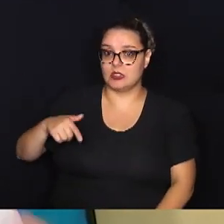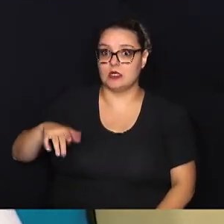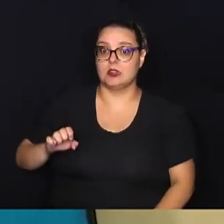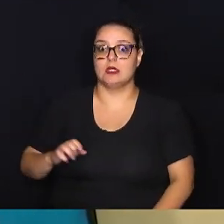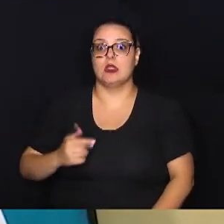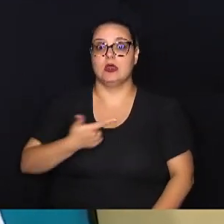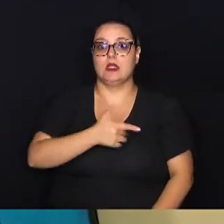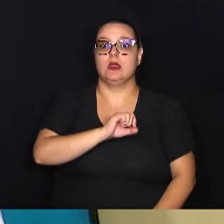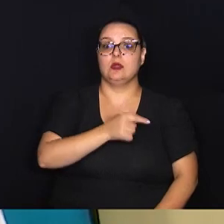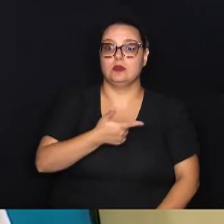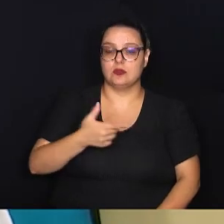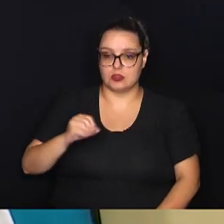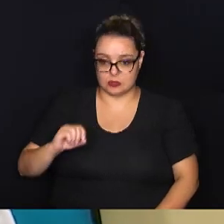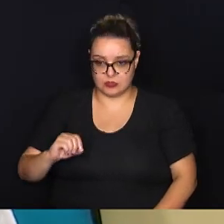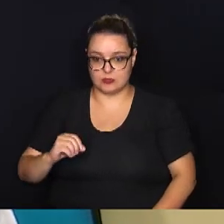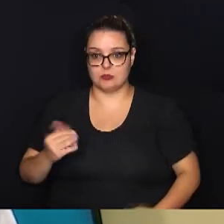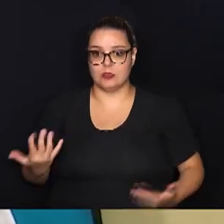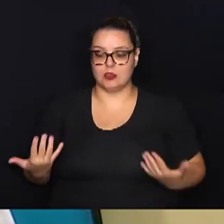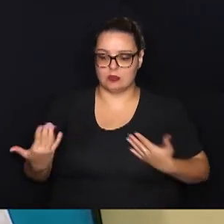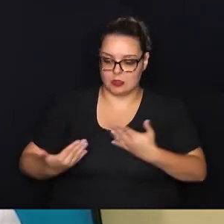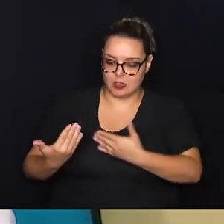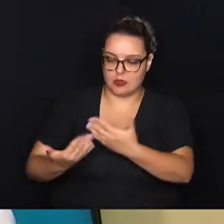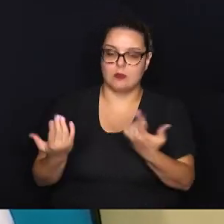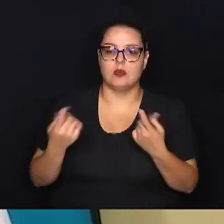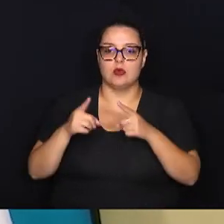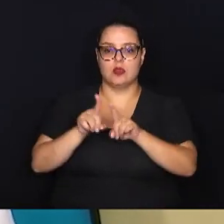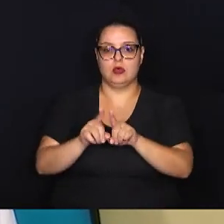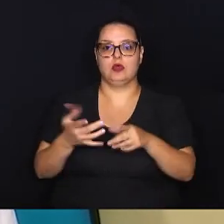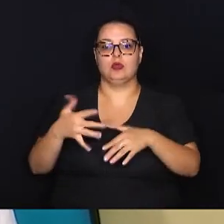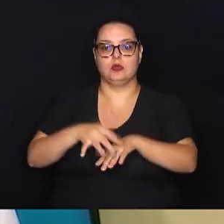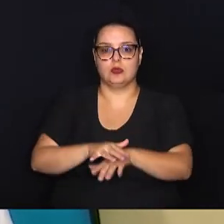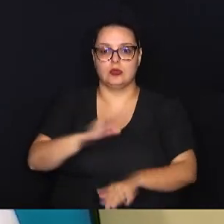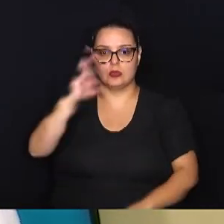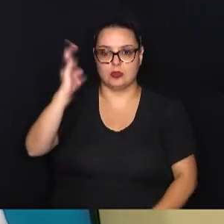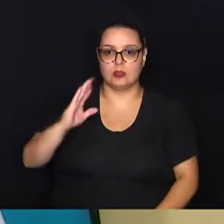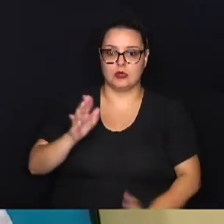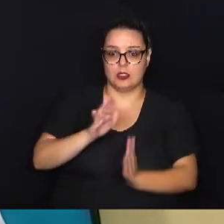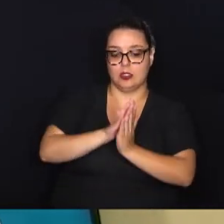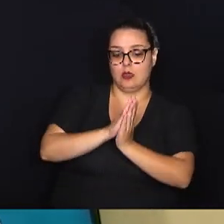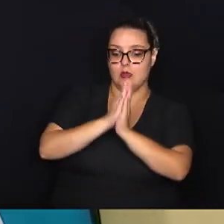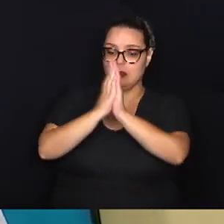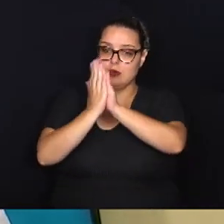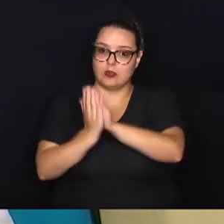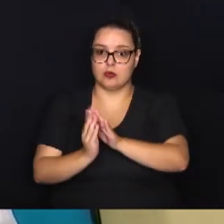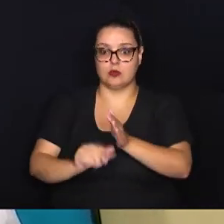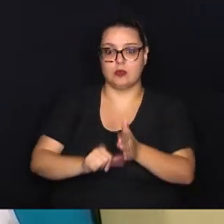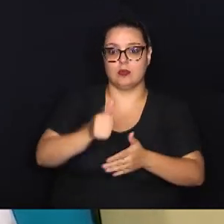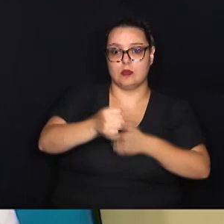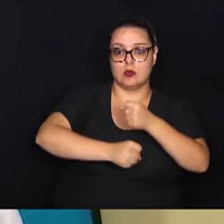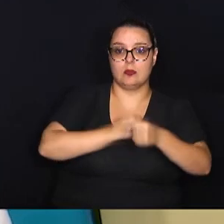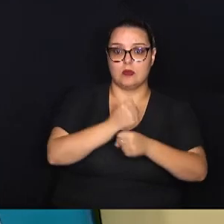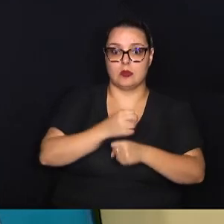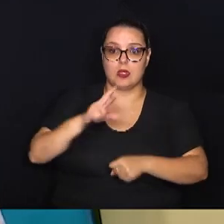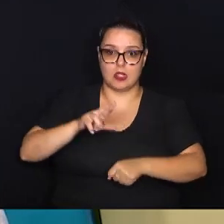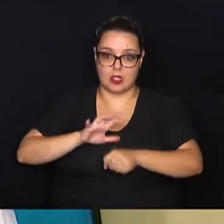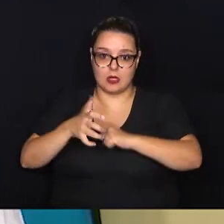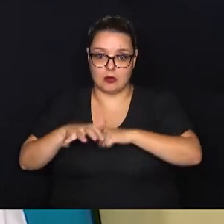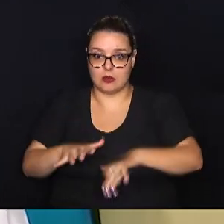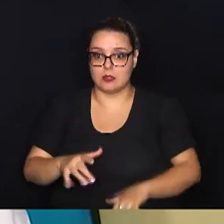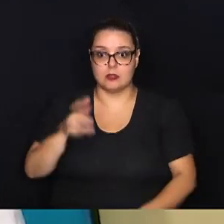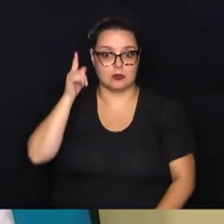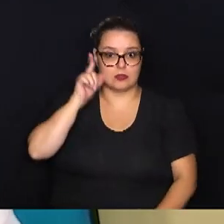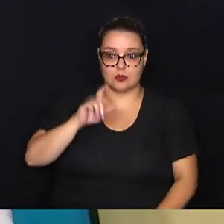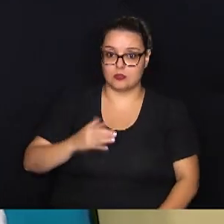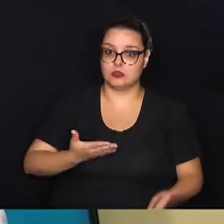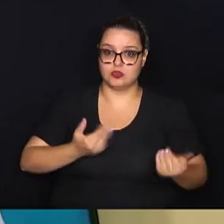parceria incluindo o Brasil, né? E como é um projeto de intercâmbio, no primeiro ano, por conta da pandemia, a gente não conseguiu mandar jovens,